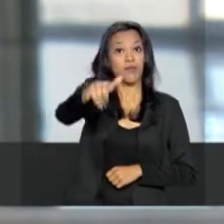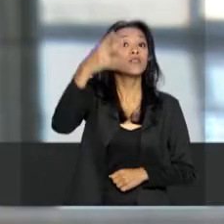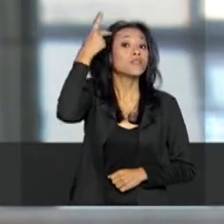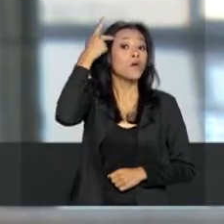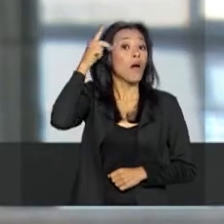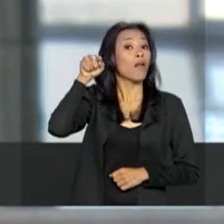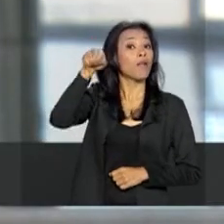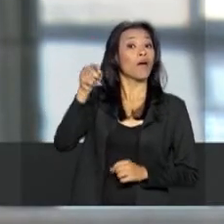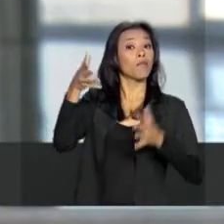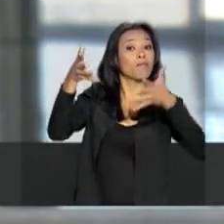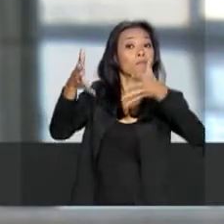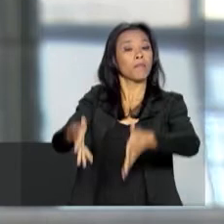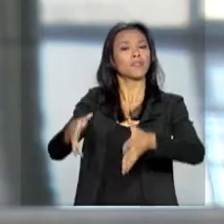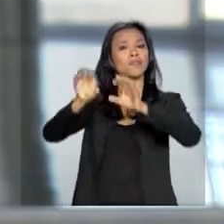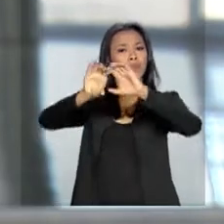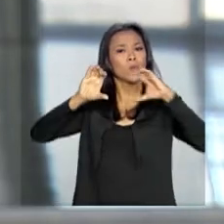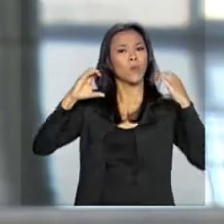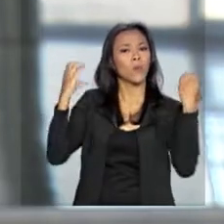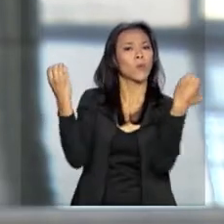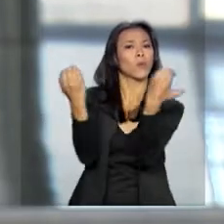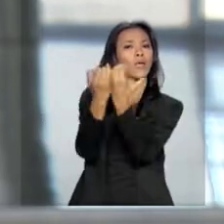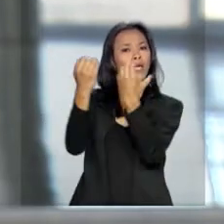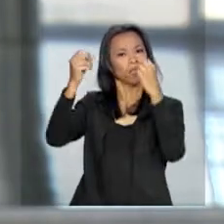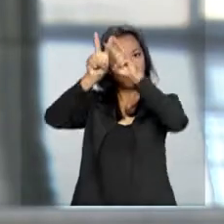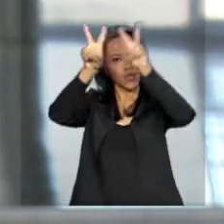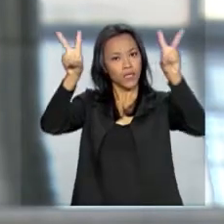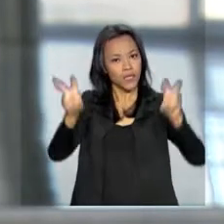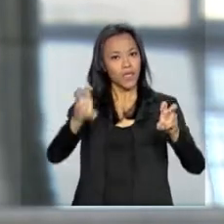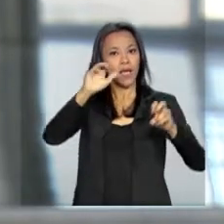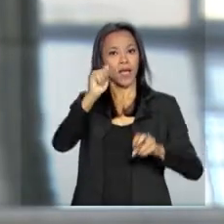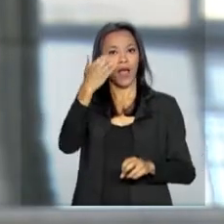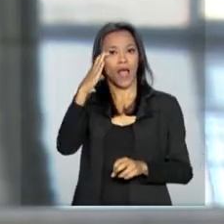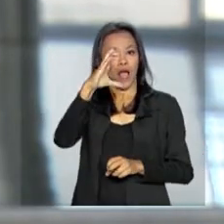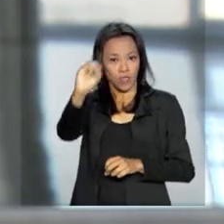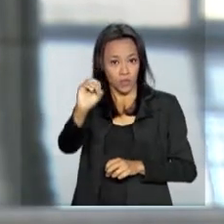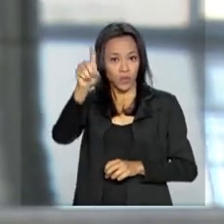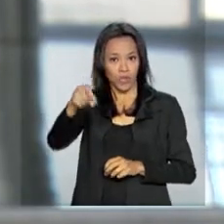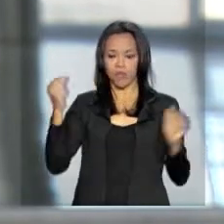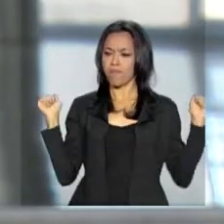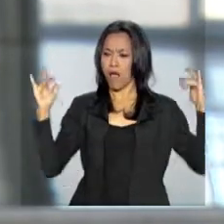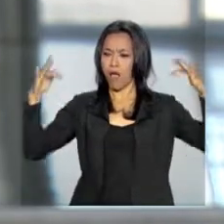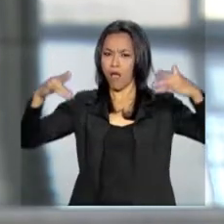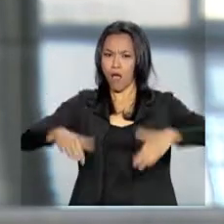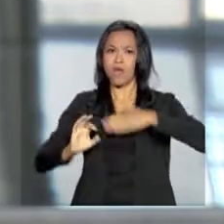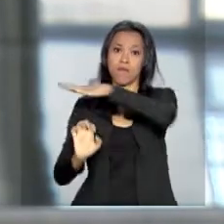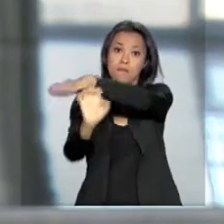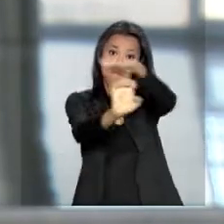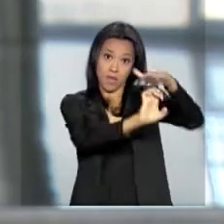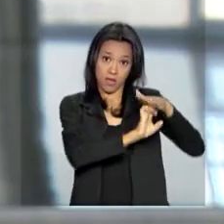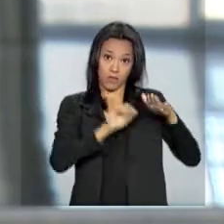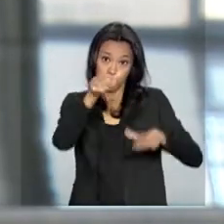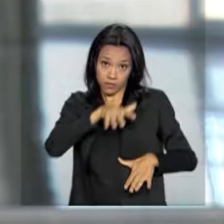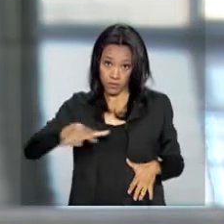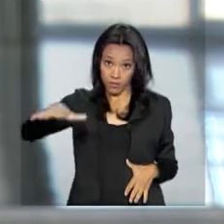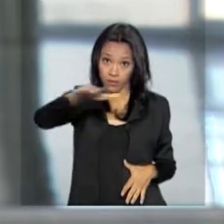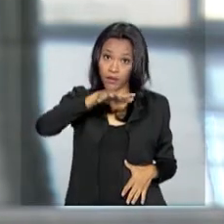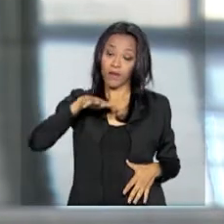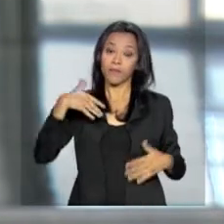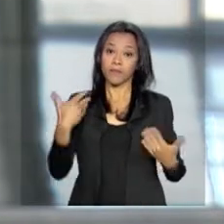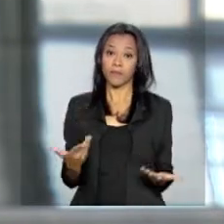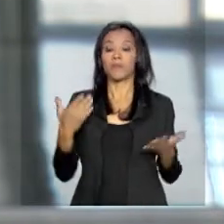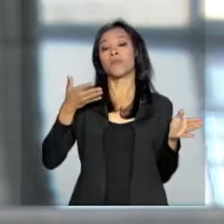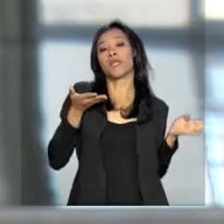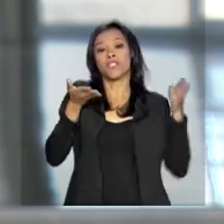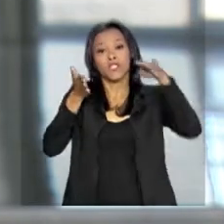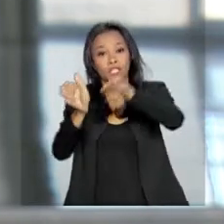participa do congresso aço brasil 2018 que reúne empresários do setor a chegada do presidente